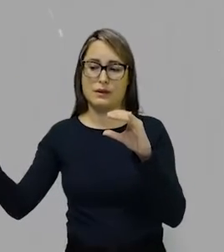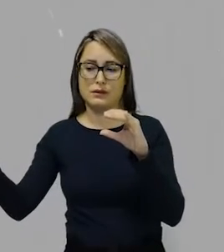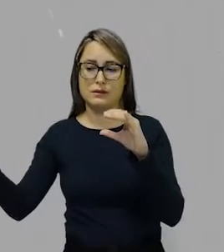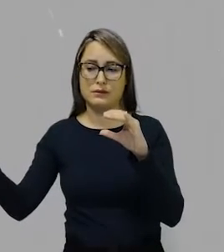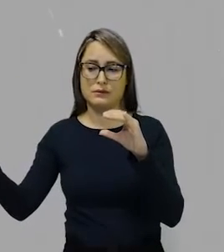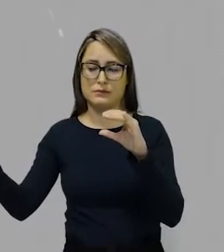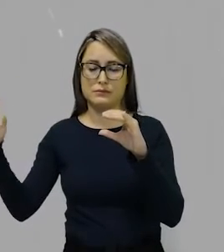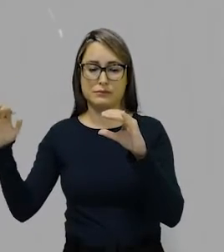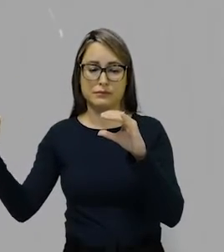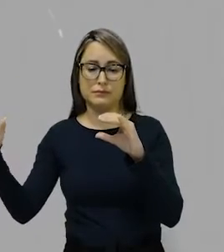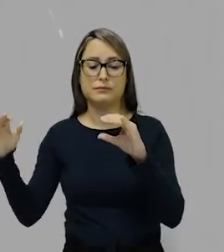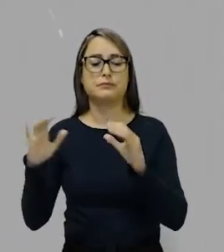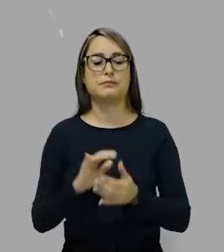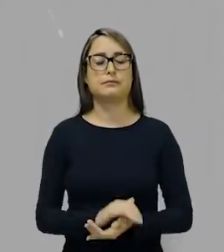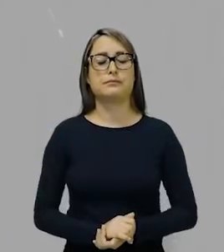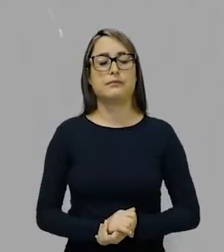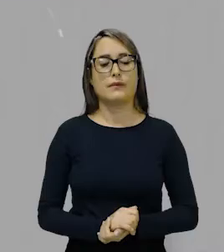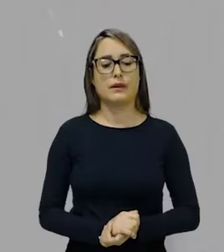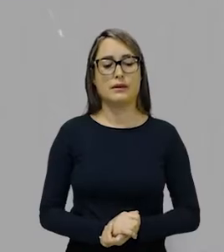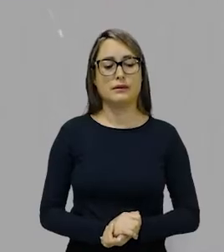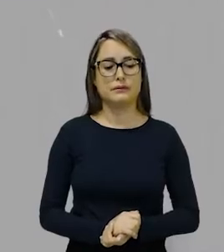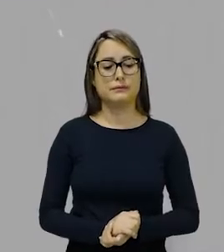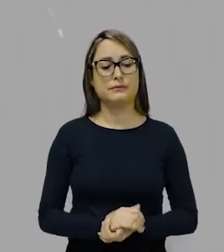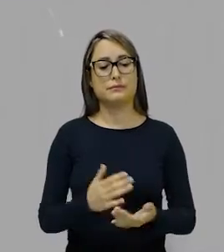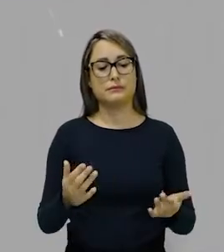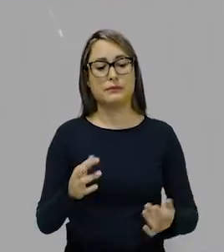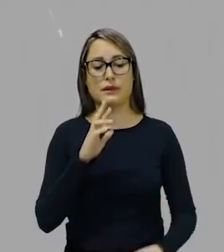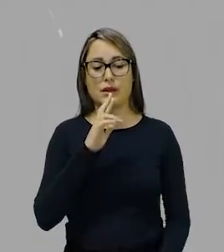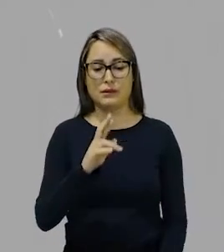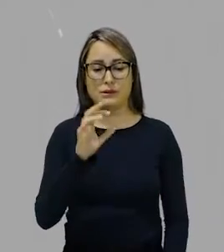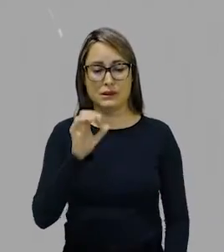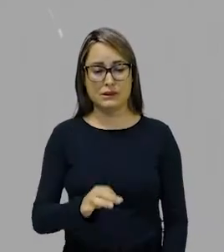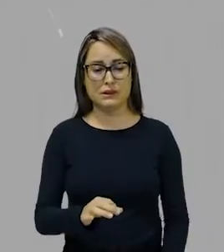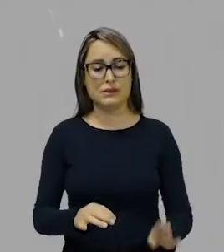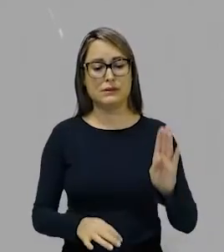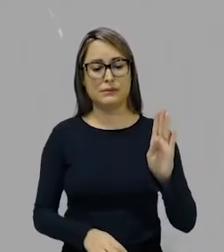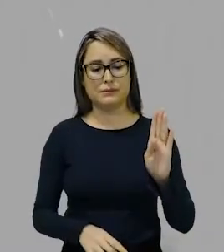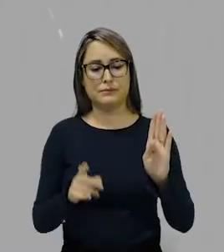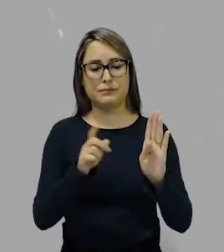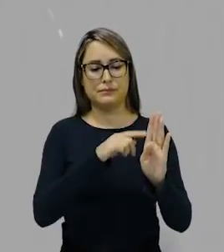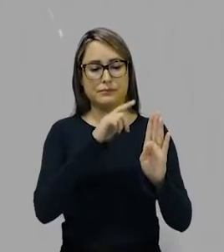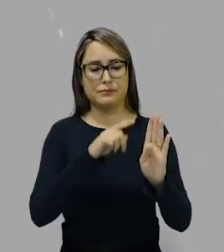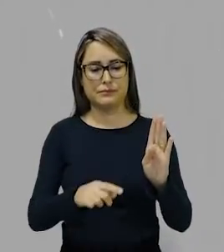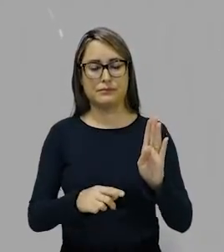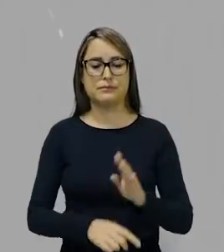Aqui é uma pegadinha, tá? Então, a resposta correta, a letra B.